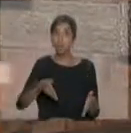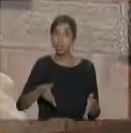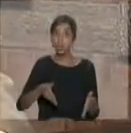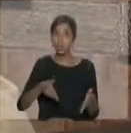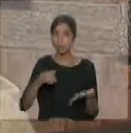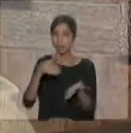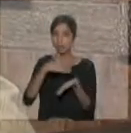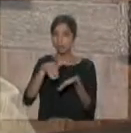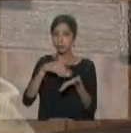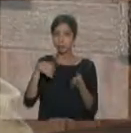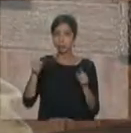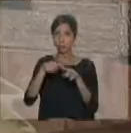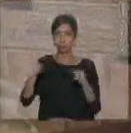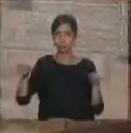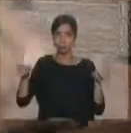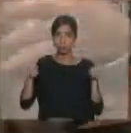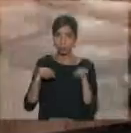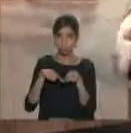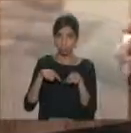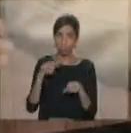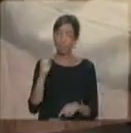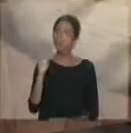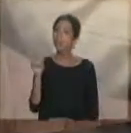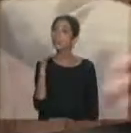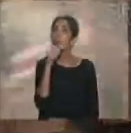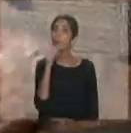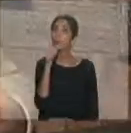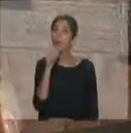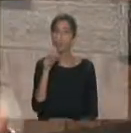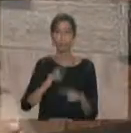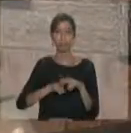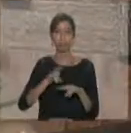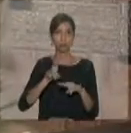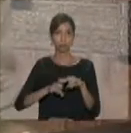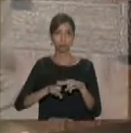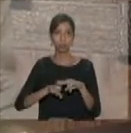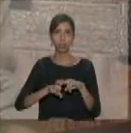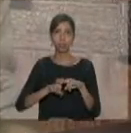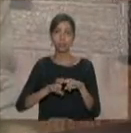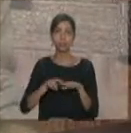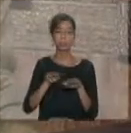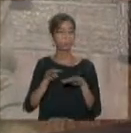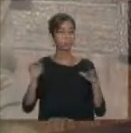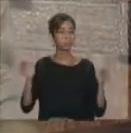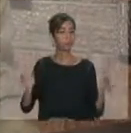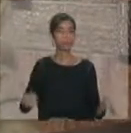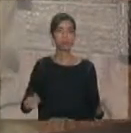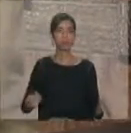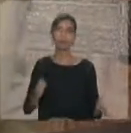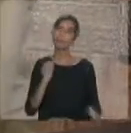no escritório e diz para uma moça que está sentada assim a uma mesa,